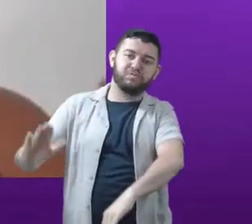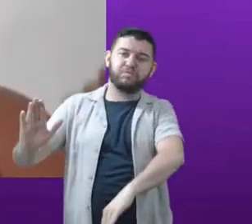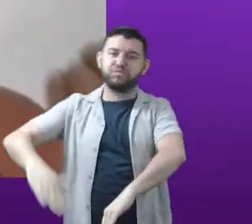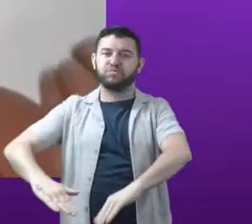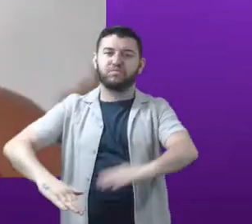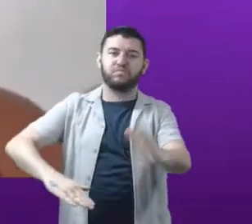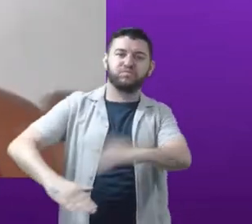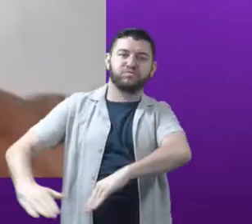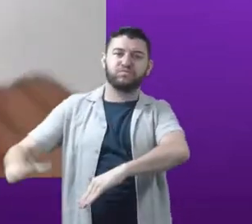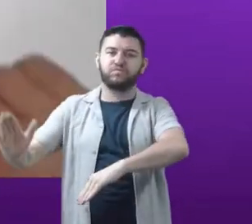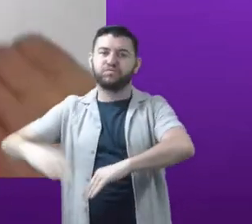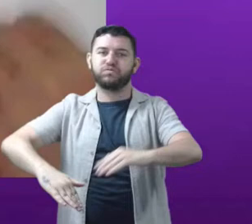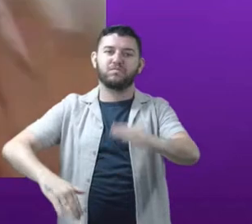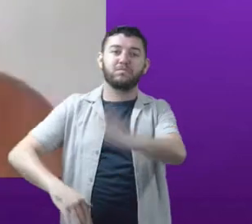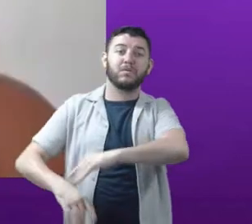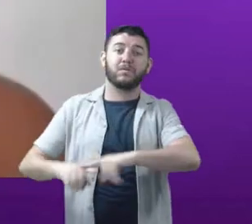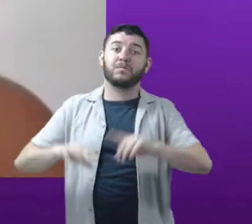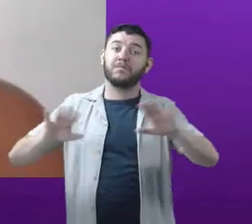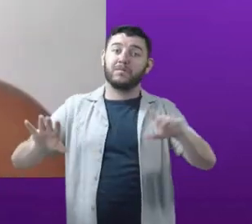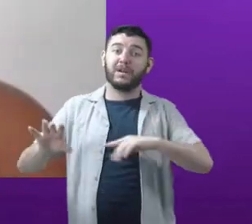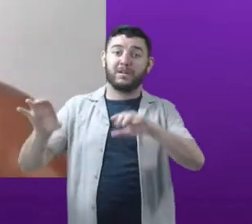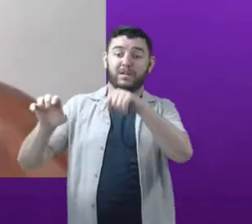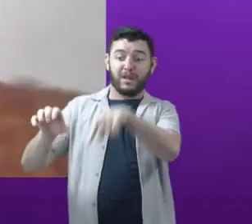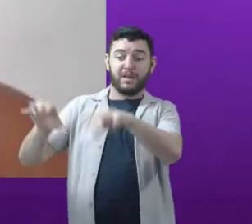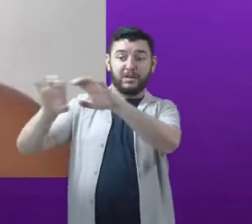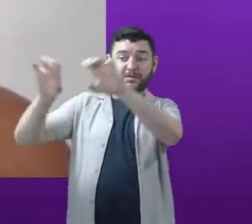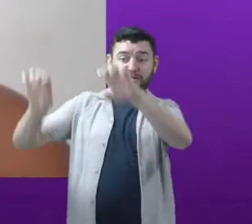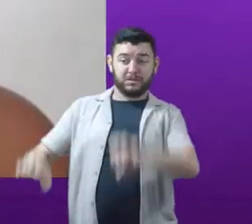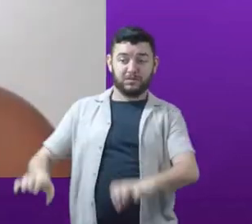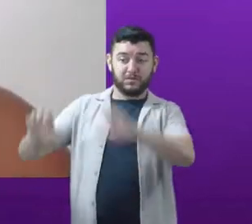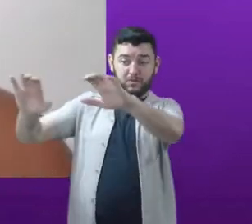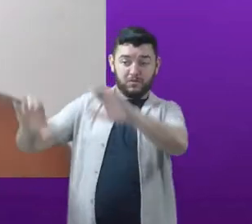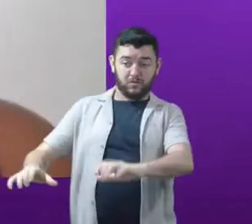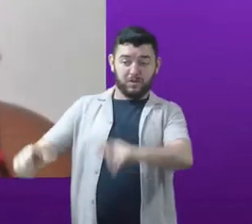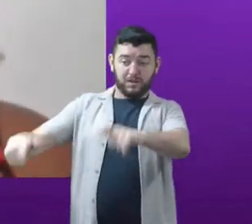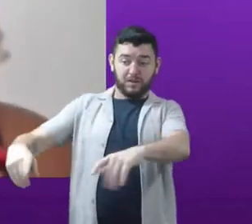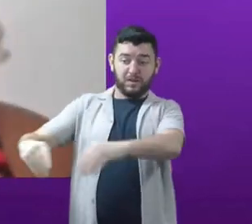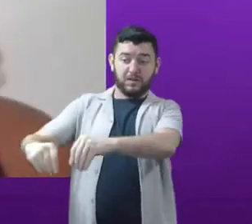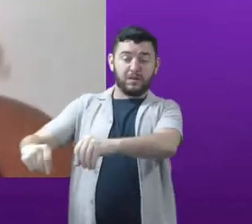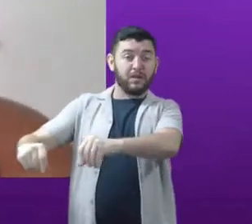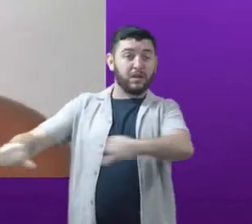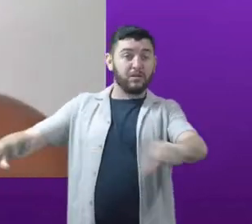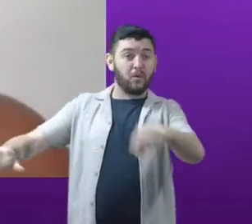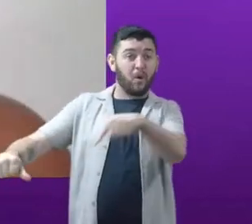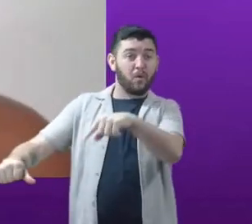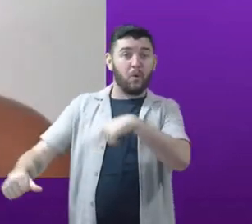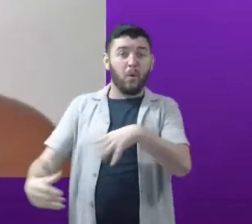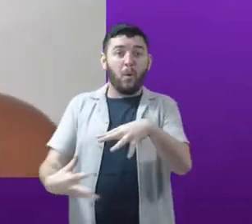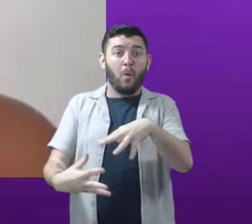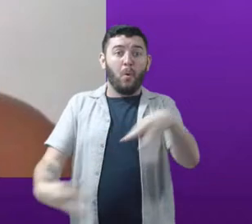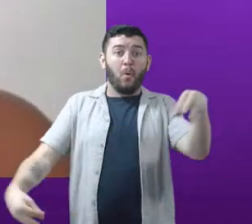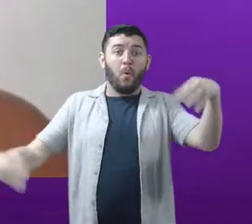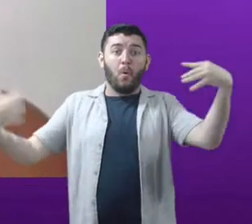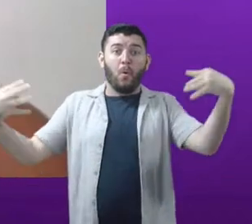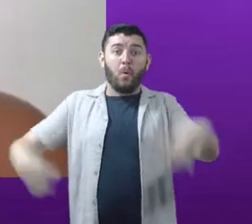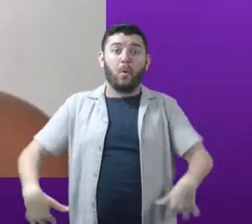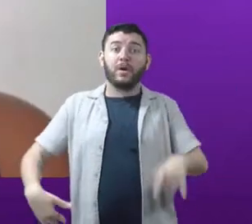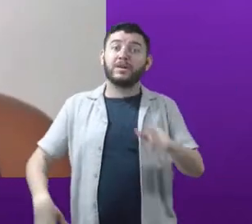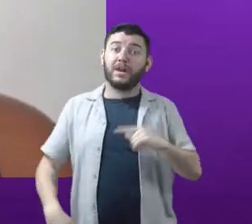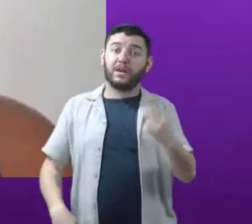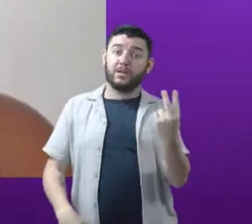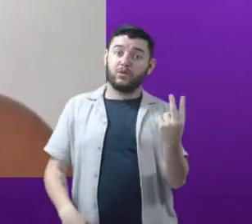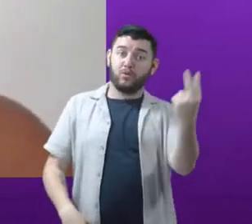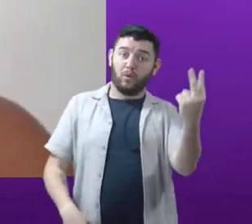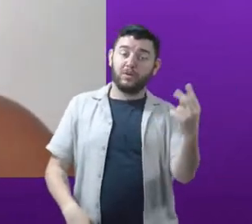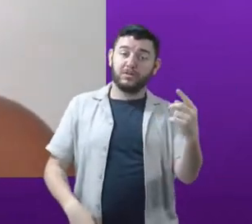estrutura é, fantasma, né, desse território fantasma, ainda há dois territórios habitáveis. O maior